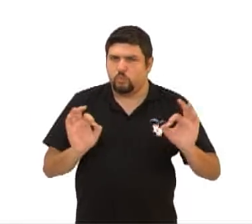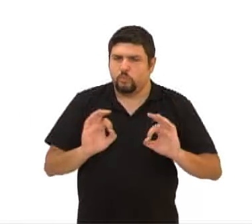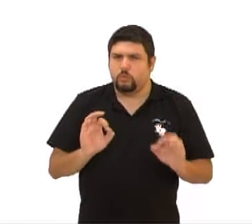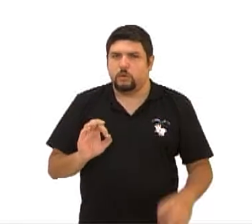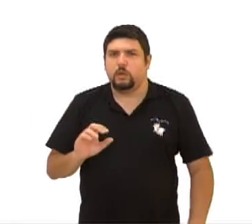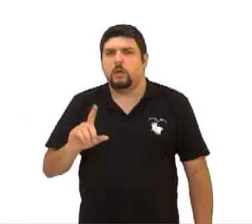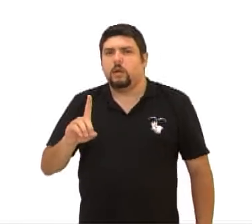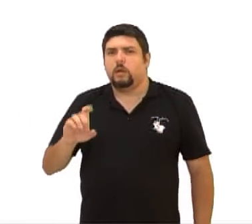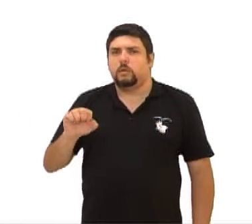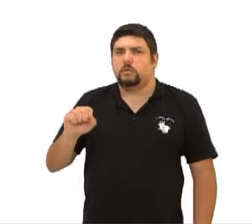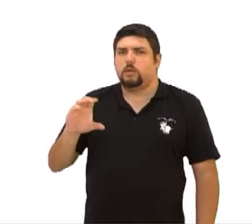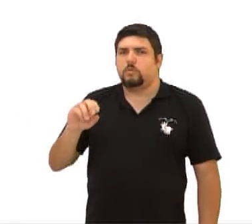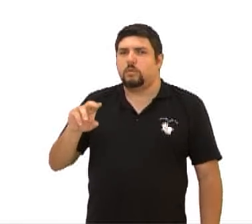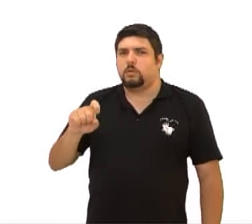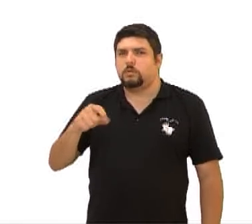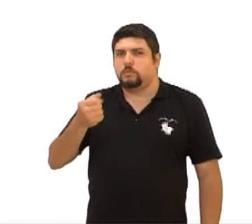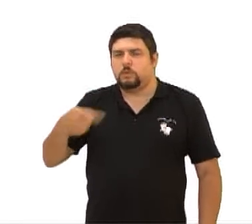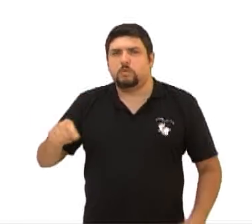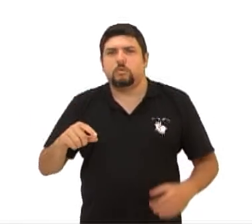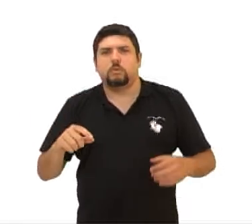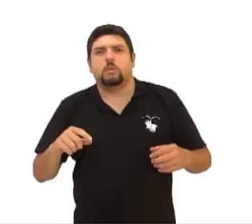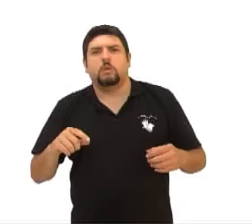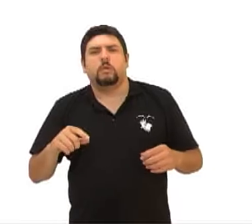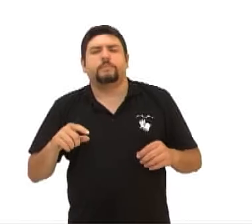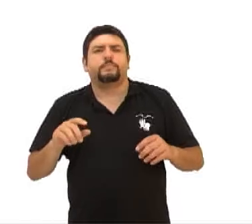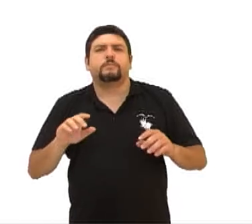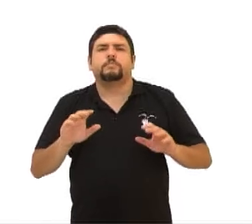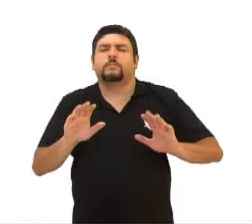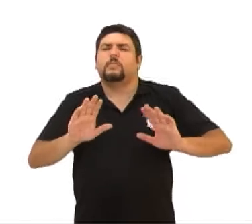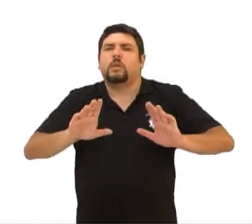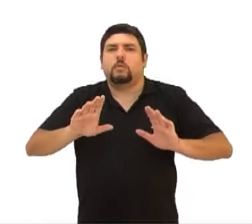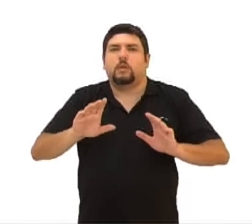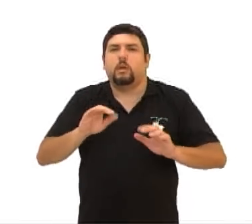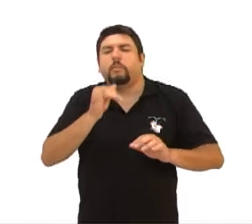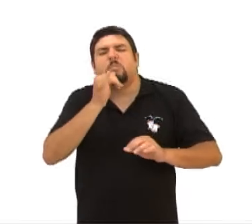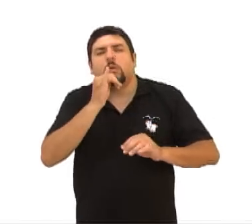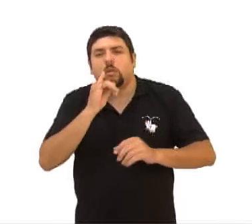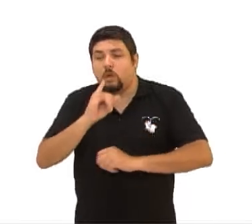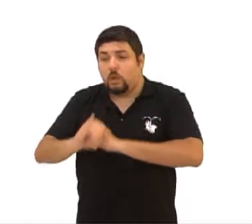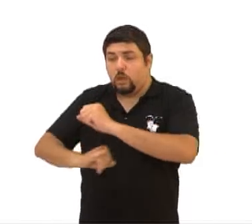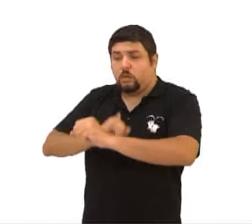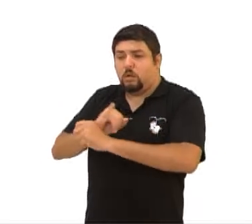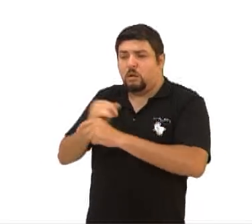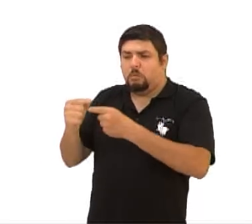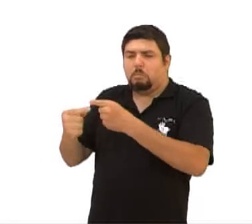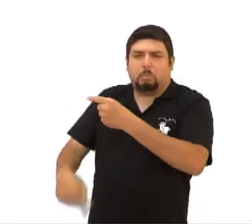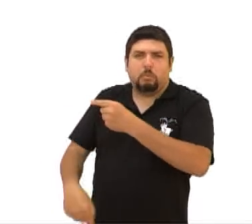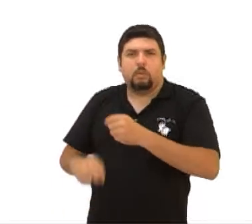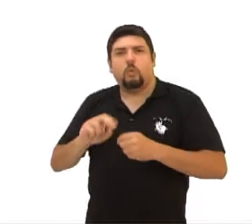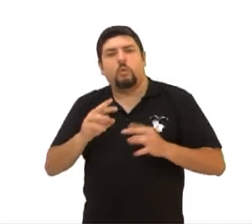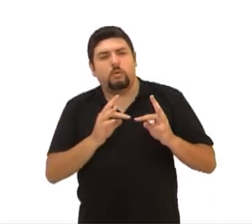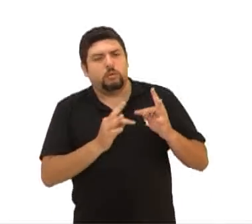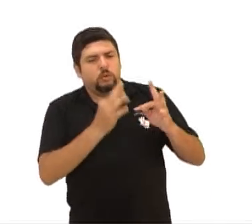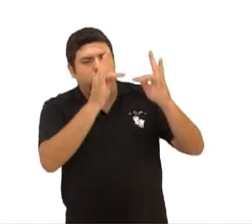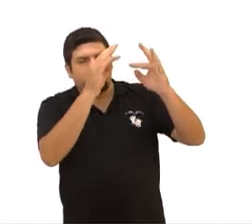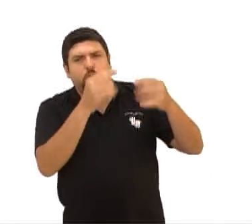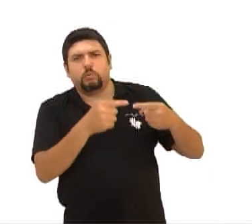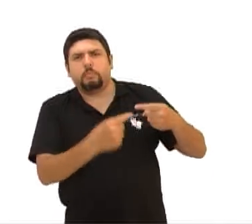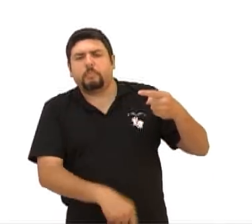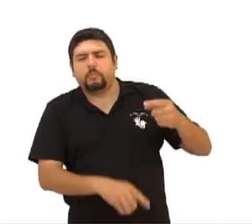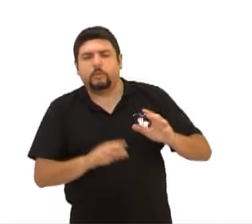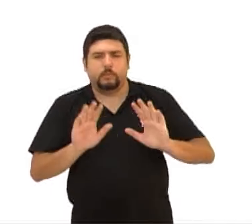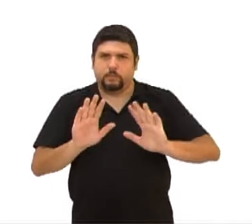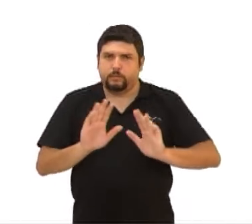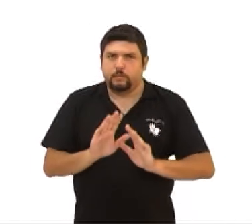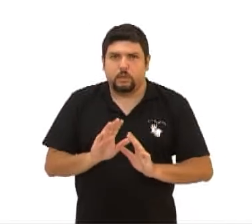ilustrar essa desconexão, não é estar desconectado da internet, dos computadores ou da tecnologia. É que as cidades